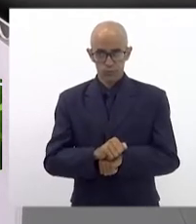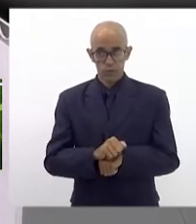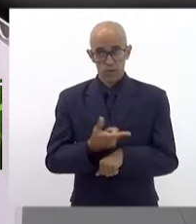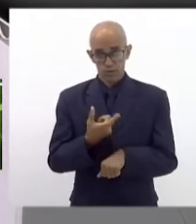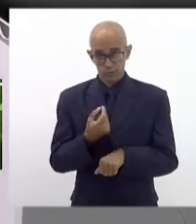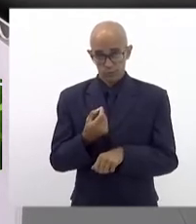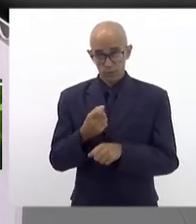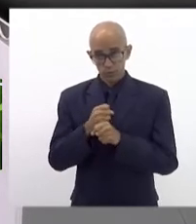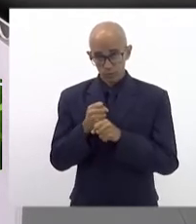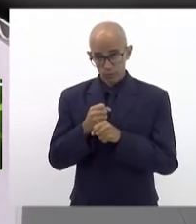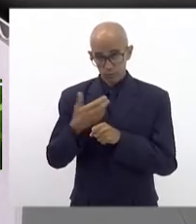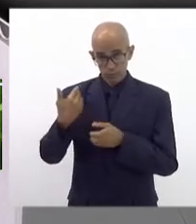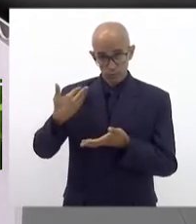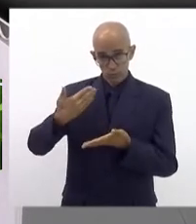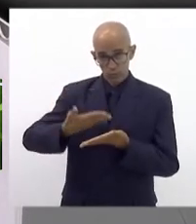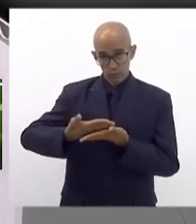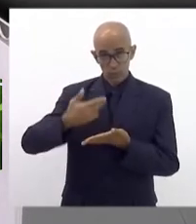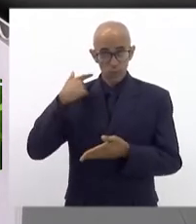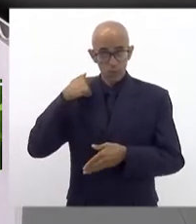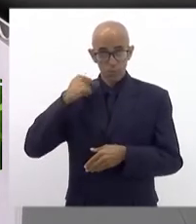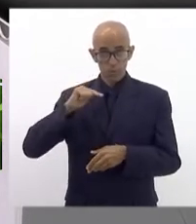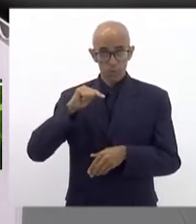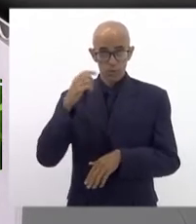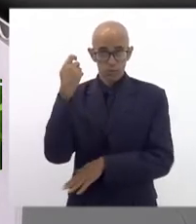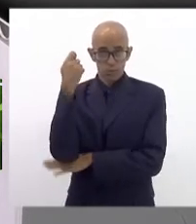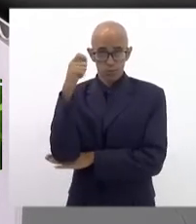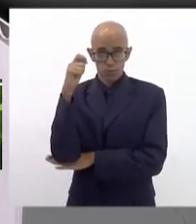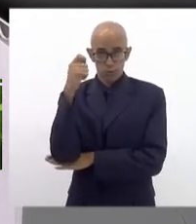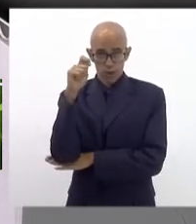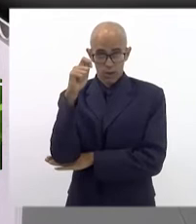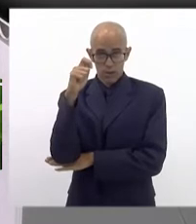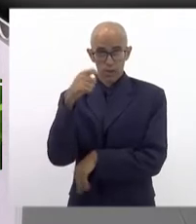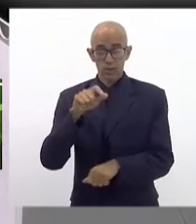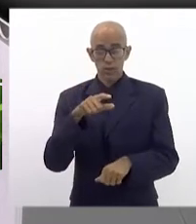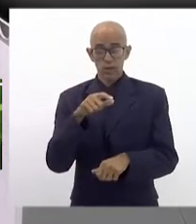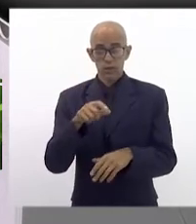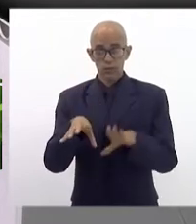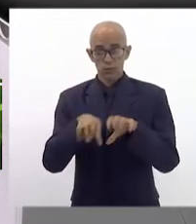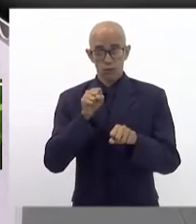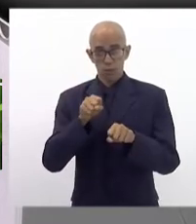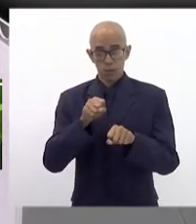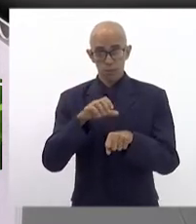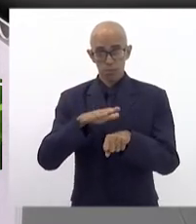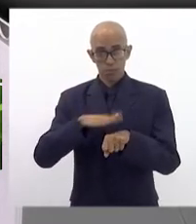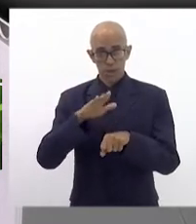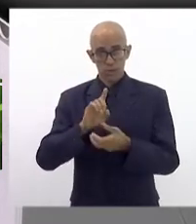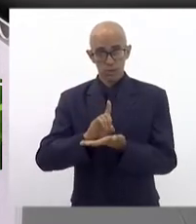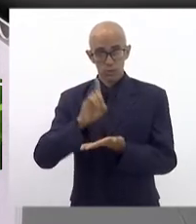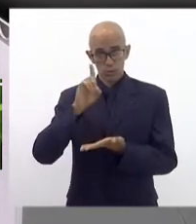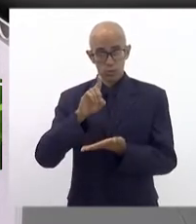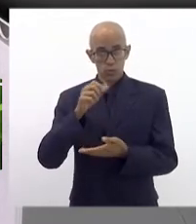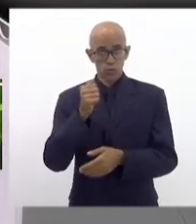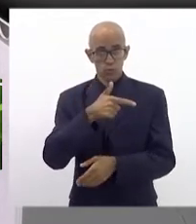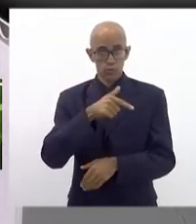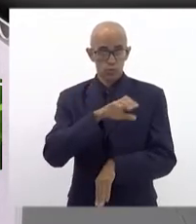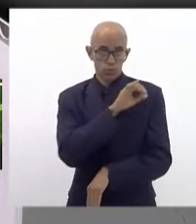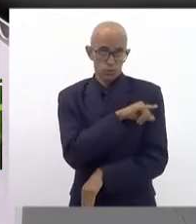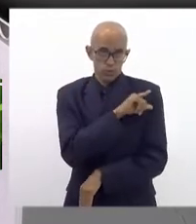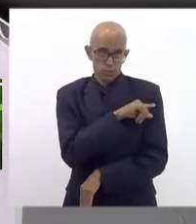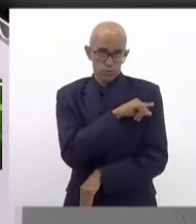anos, Minas e Rio Grande do Sul estão formando mais doutores do que o estado do Rio de